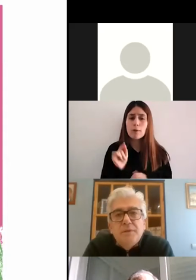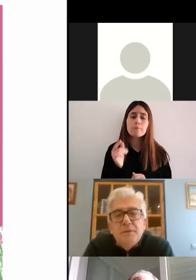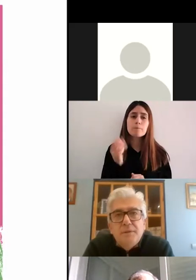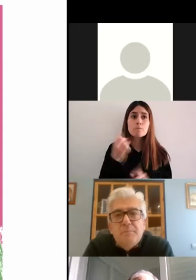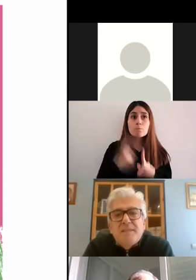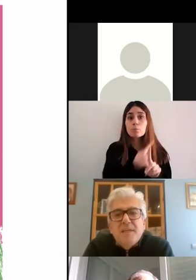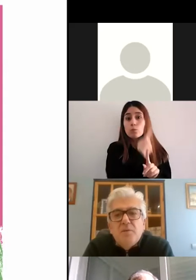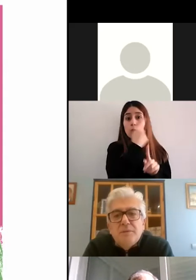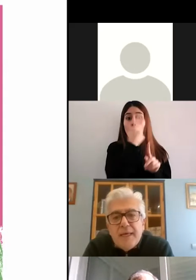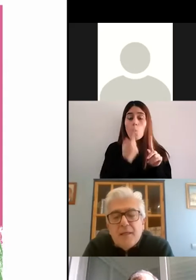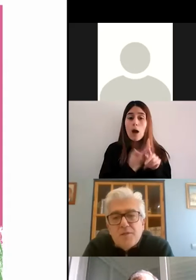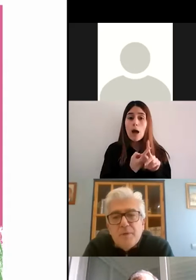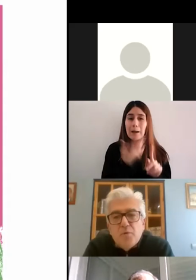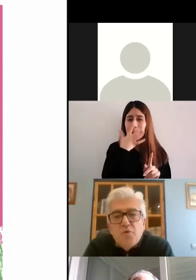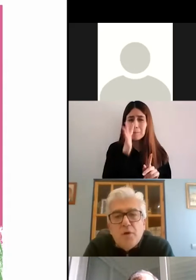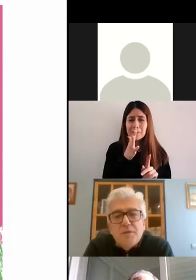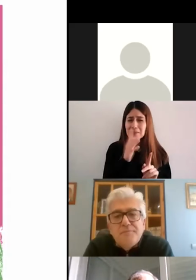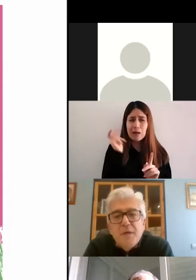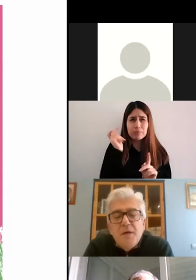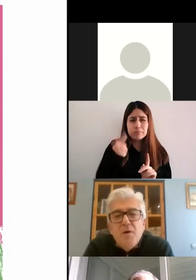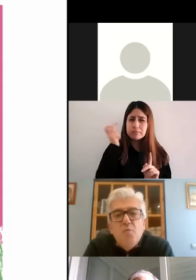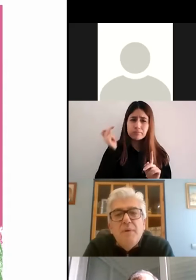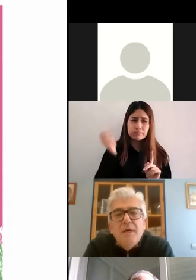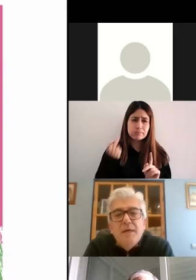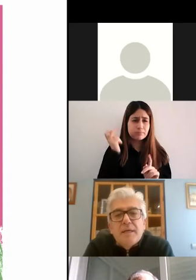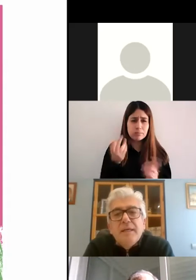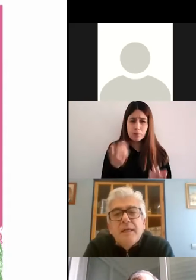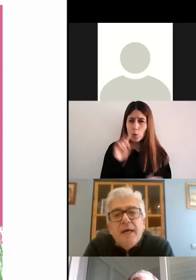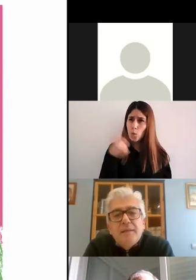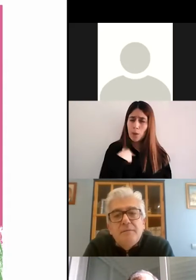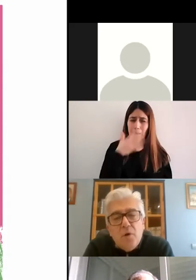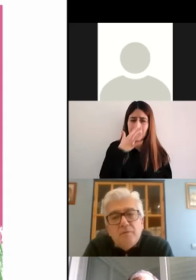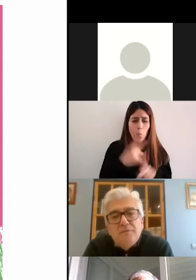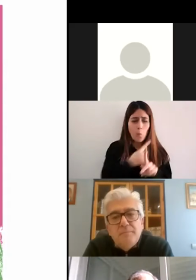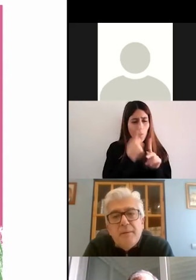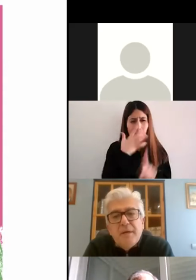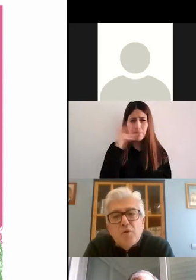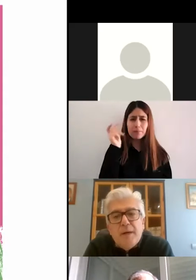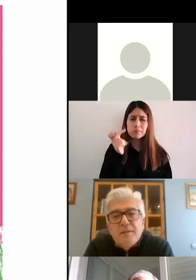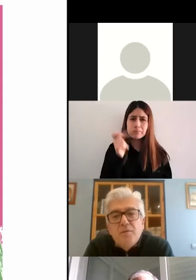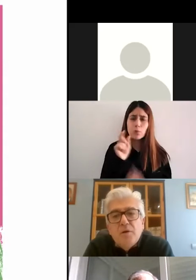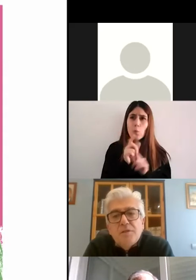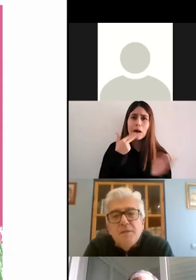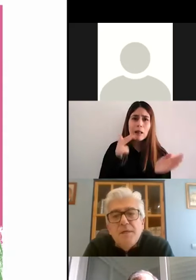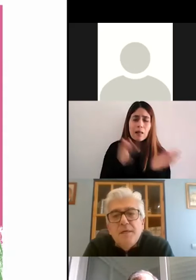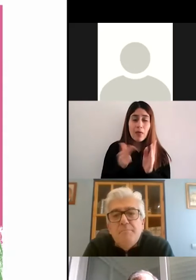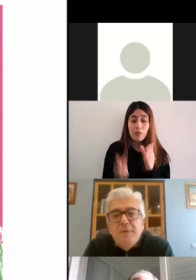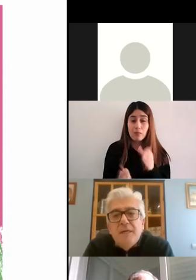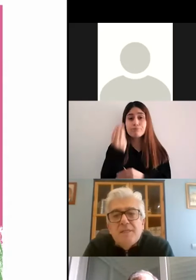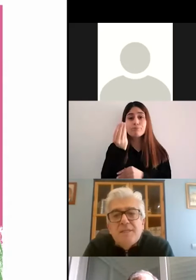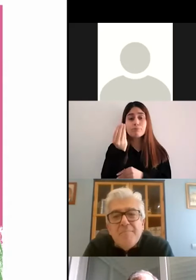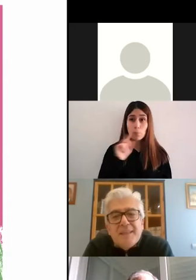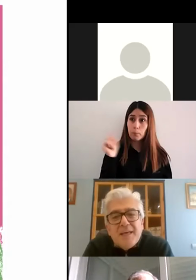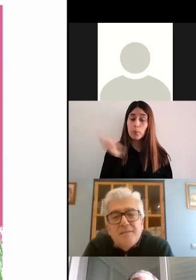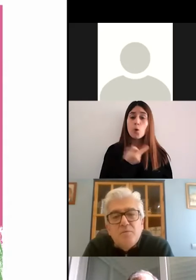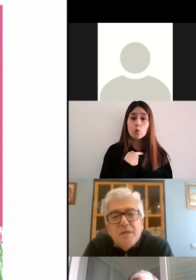ano que pareceram décadas para todos nós, uma realidade nova para a maior parte de nós,